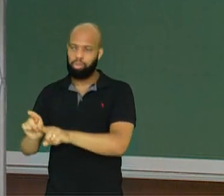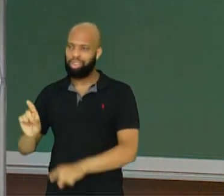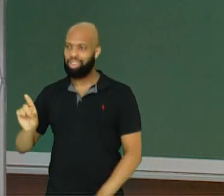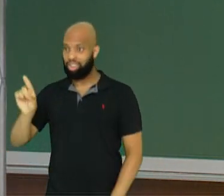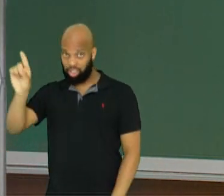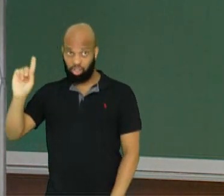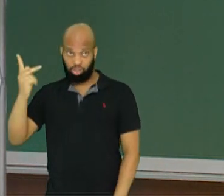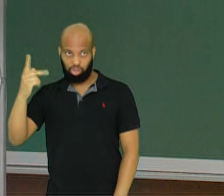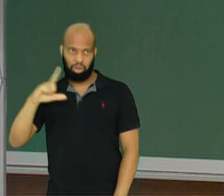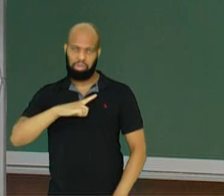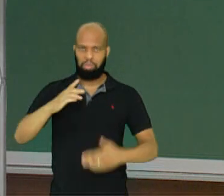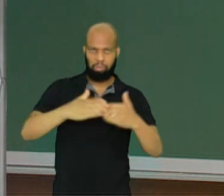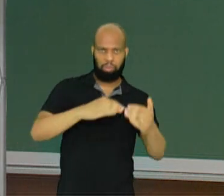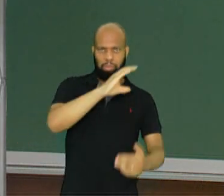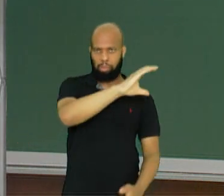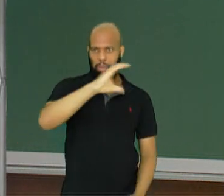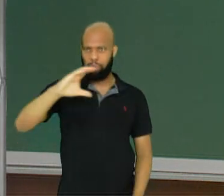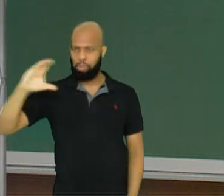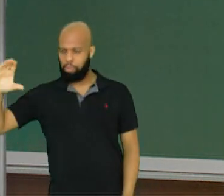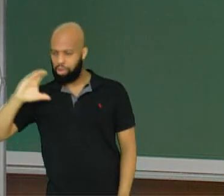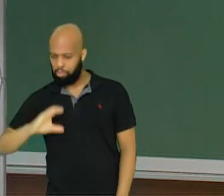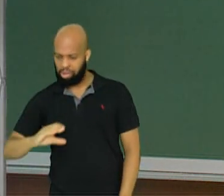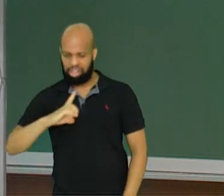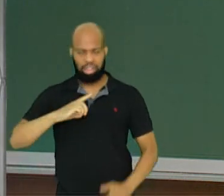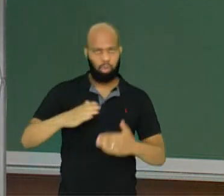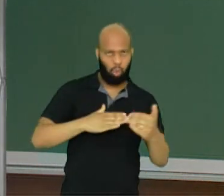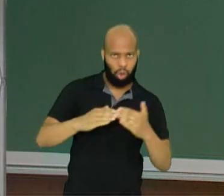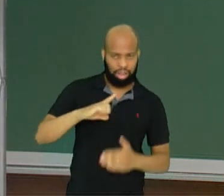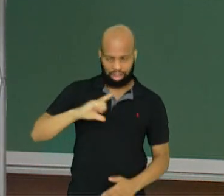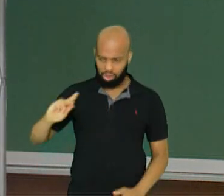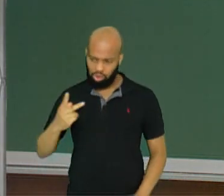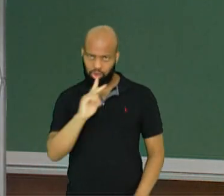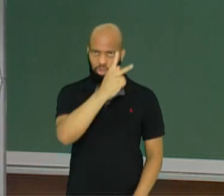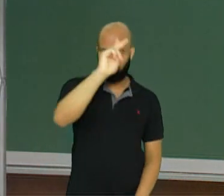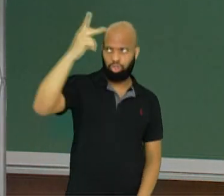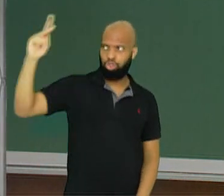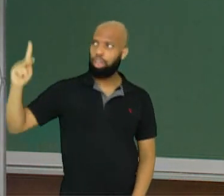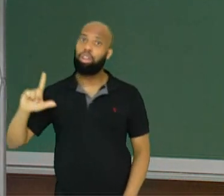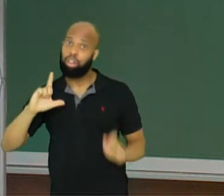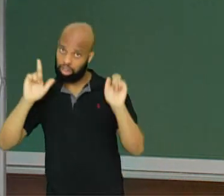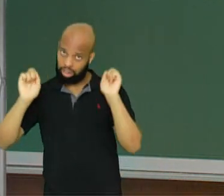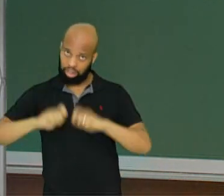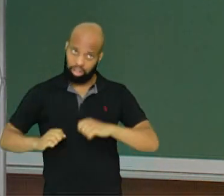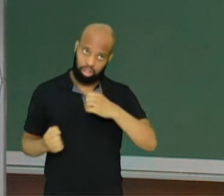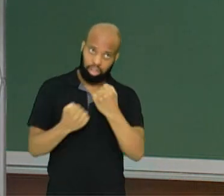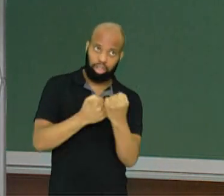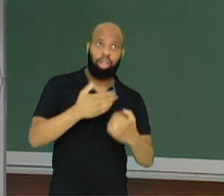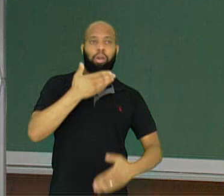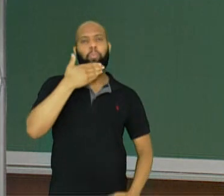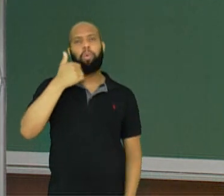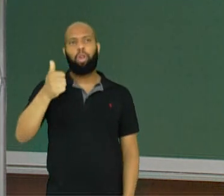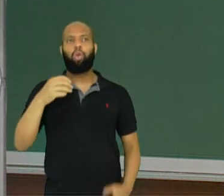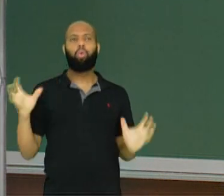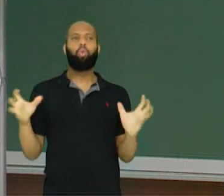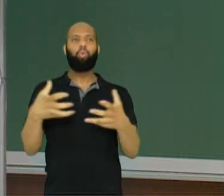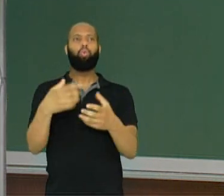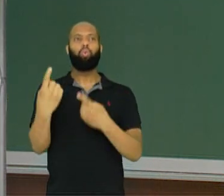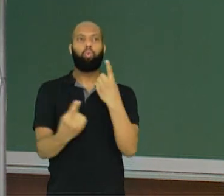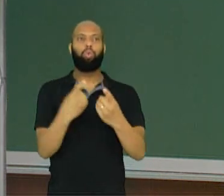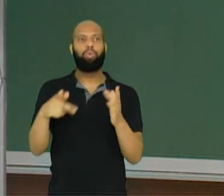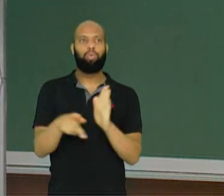hidrogênio desse carbono. Então, o que acontece? O melhor grupo de saída